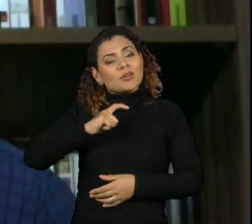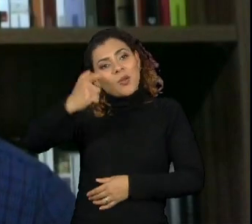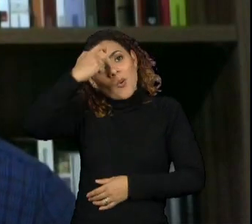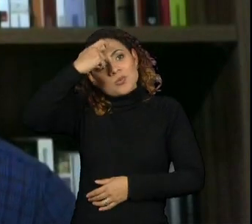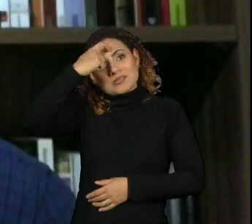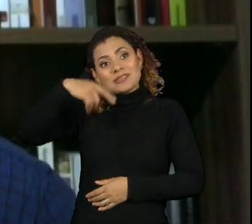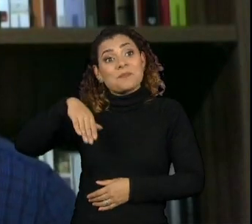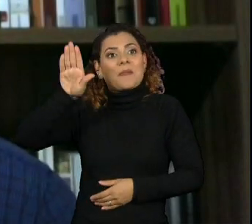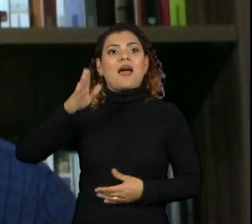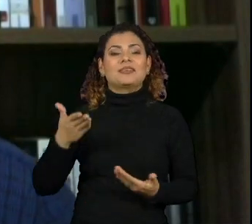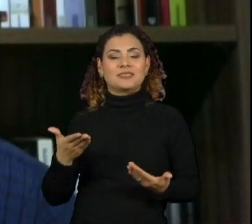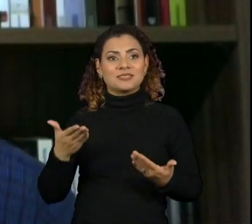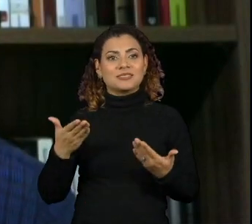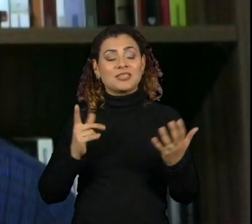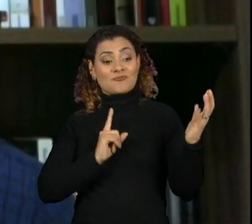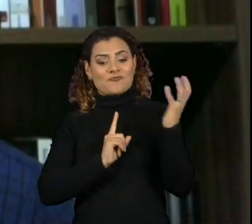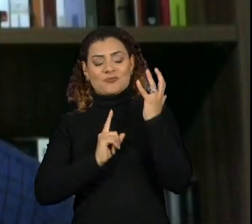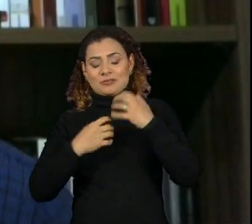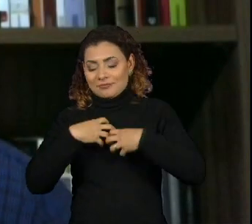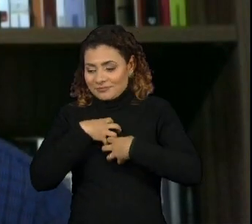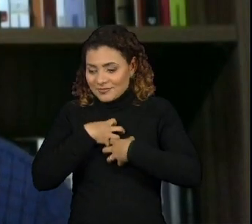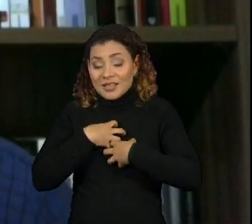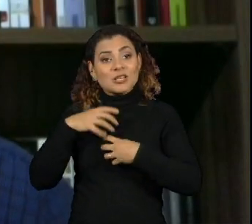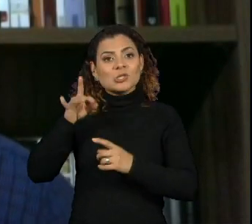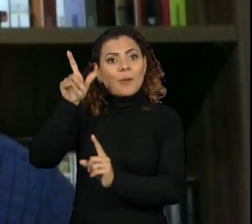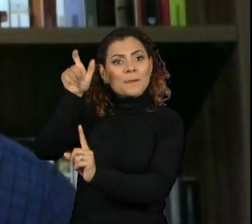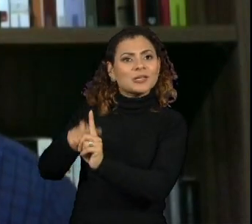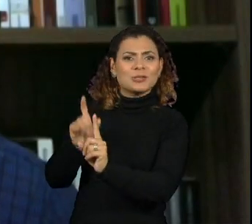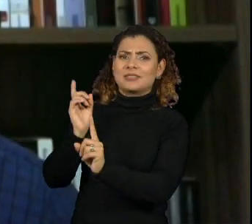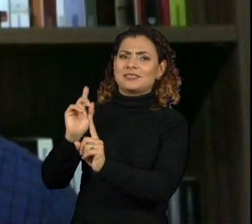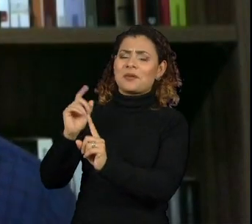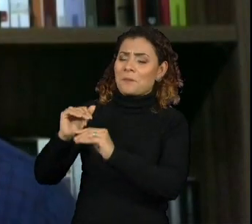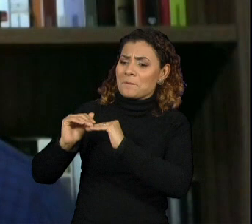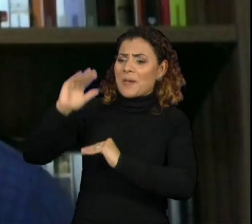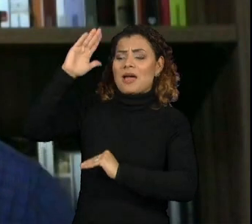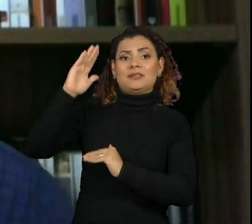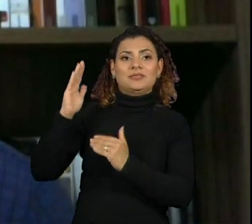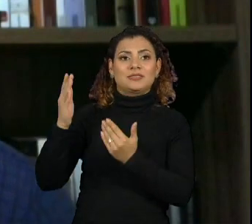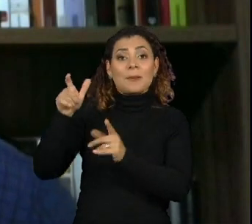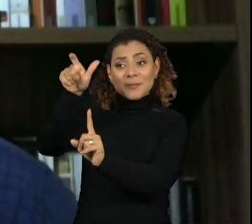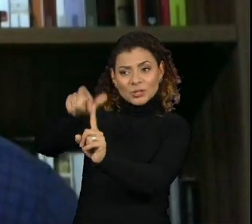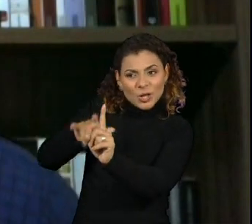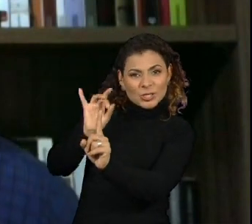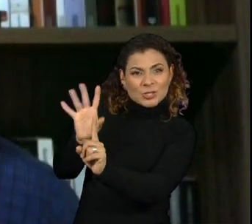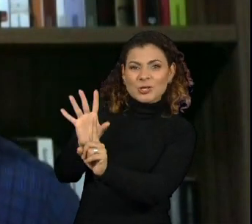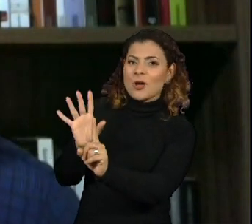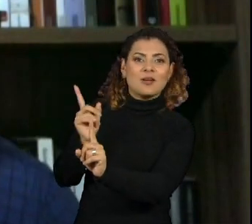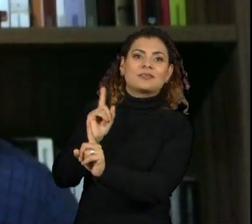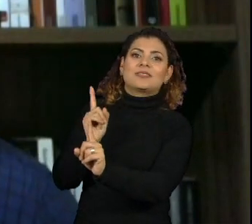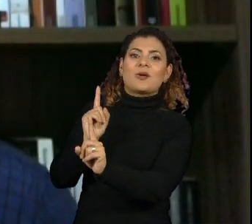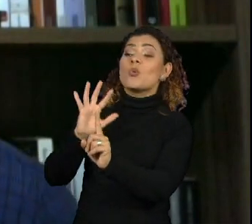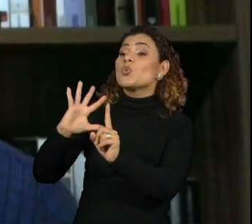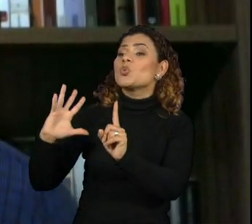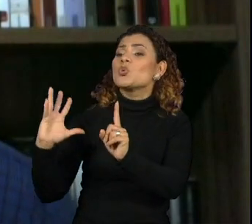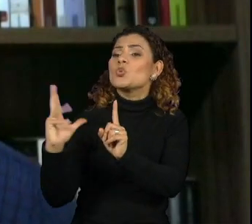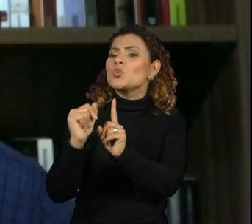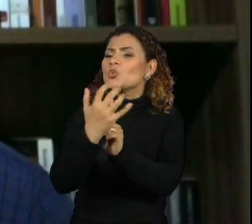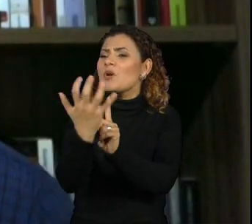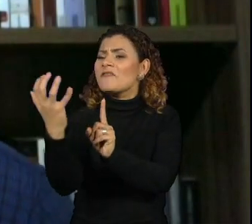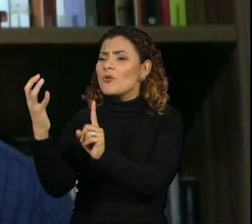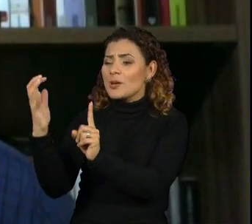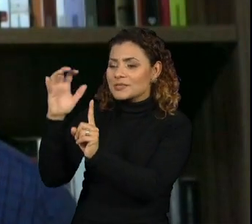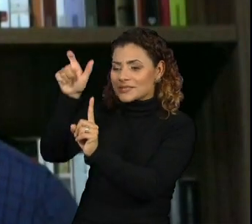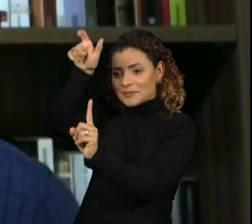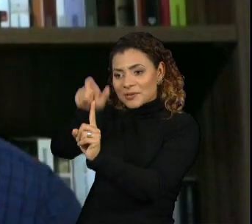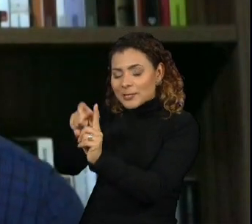mais ampla que extrapola as personagens, né? As personagens não são elas apenas, é o entorno delas também. E